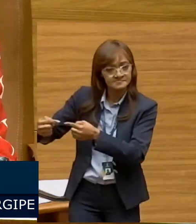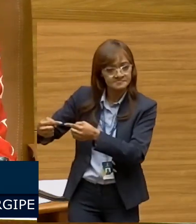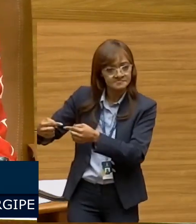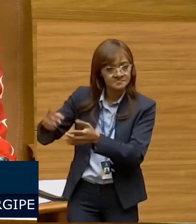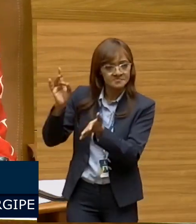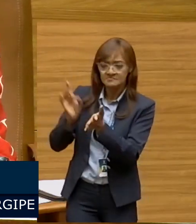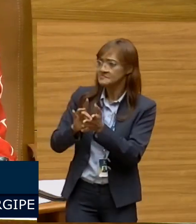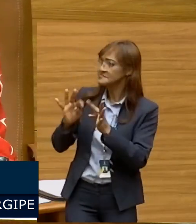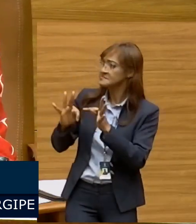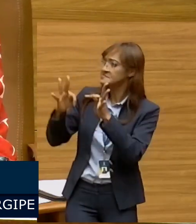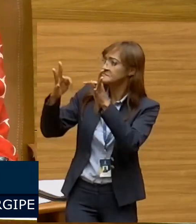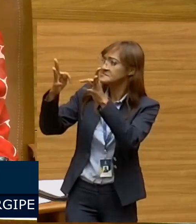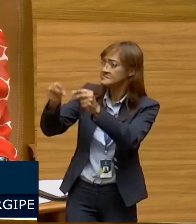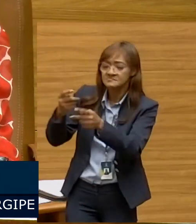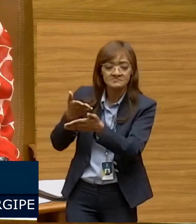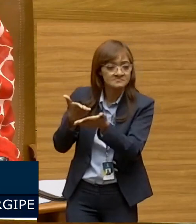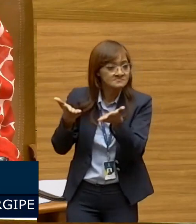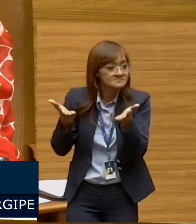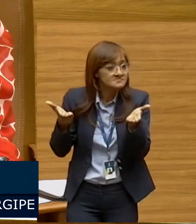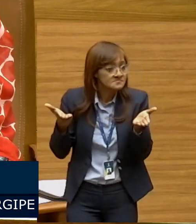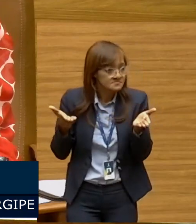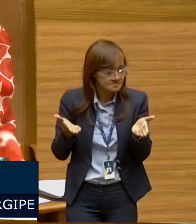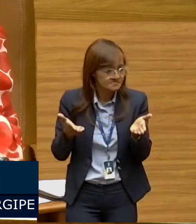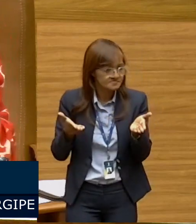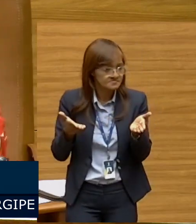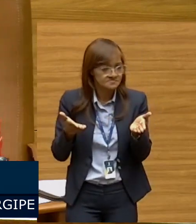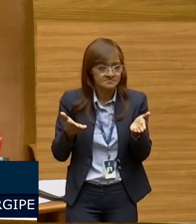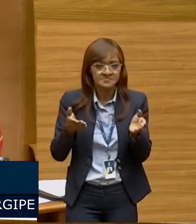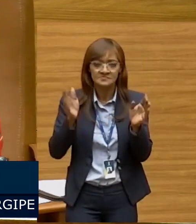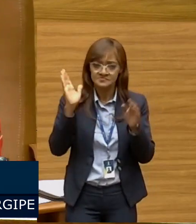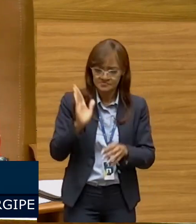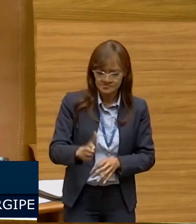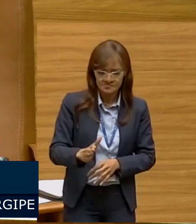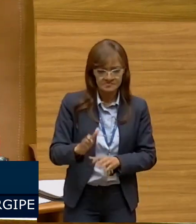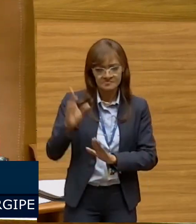né, diminuir a tanta